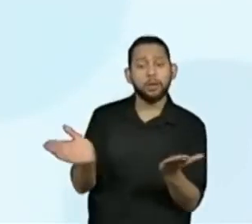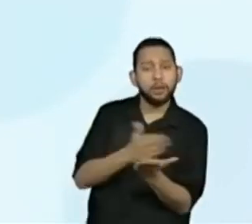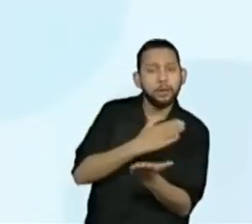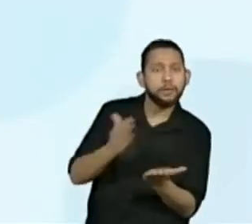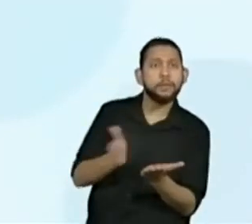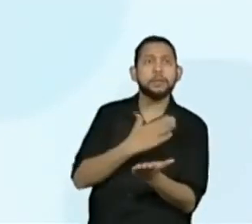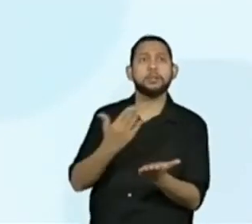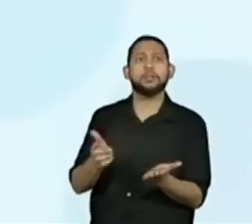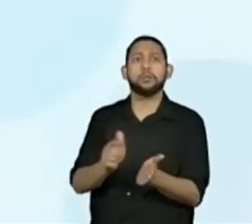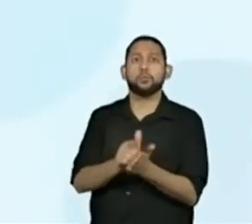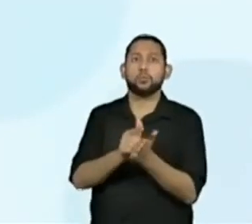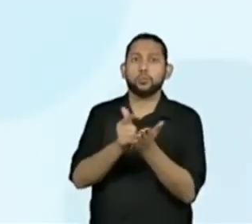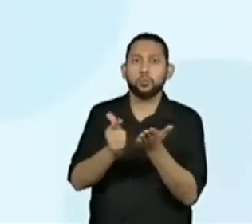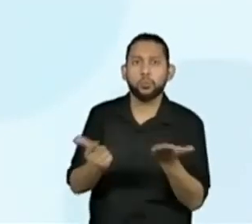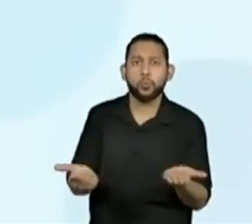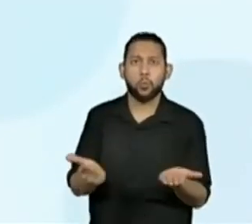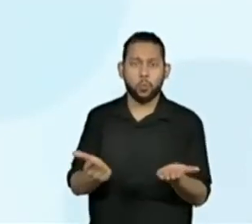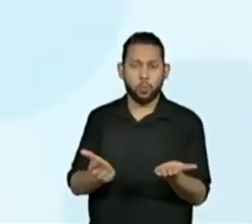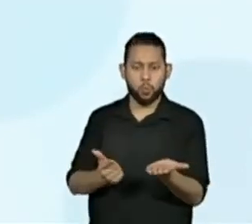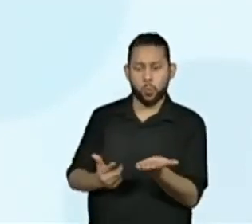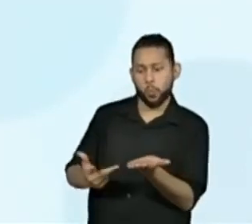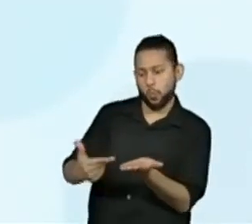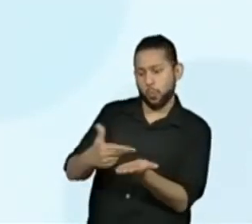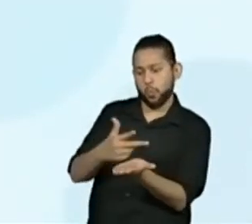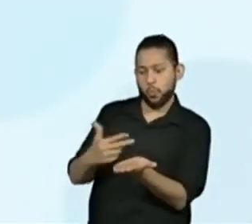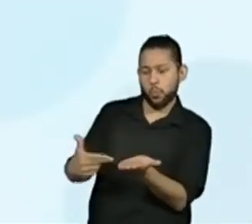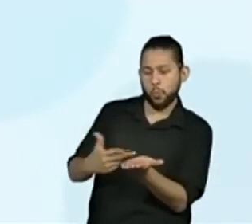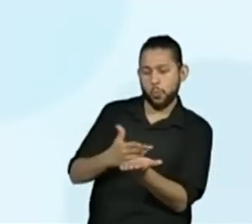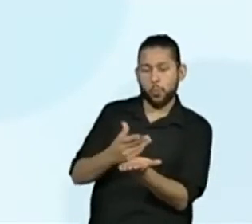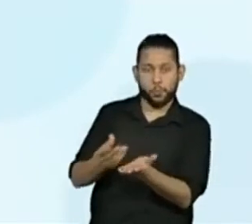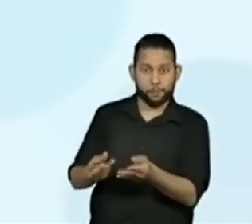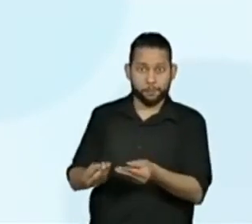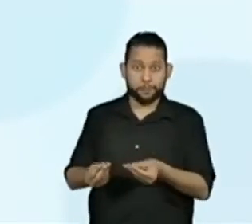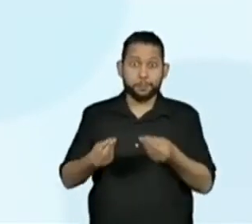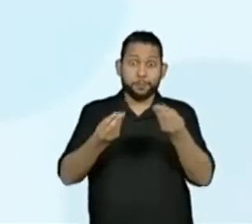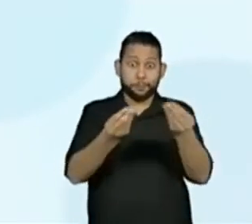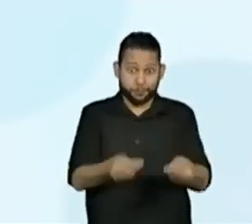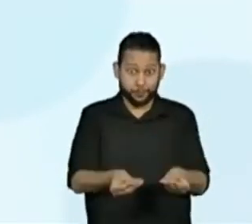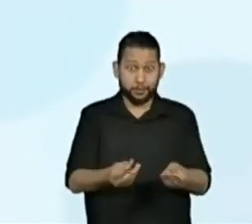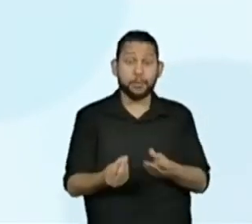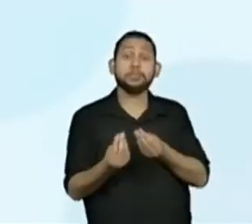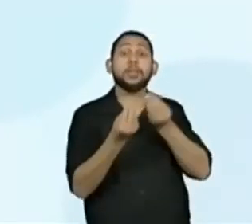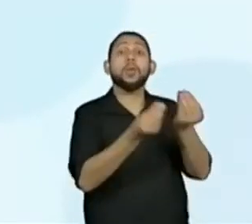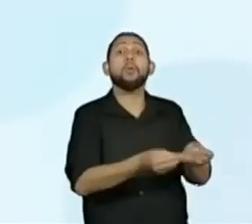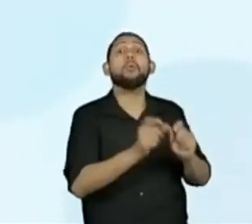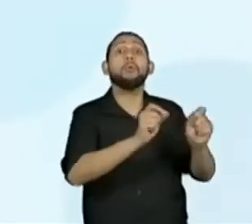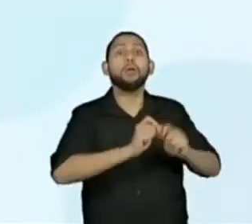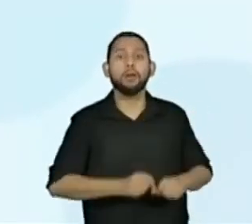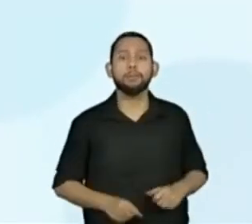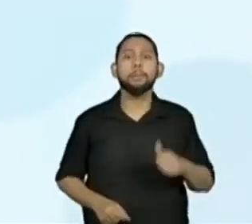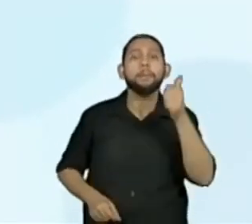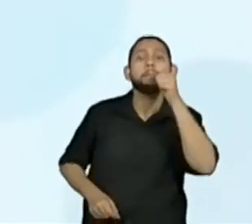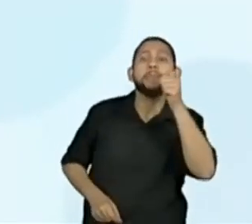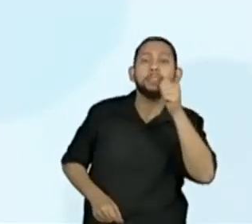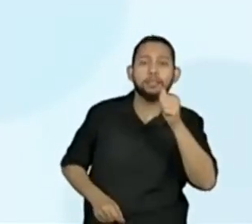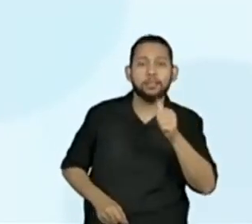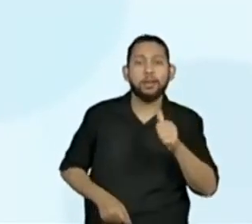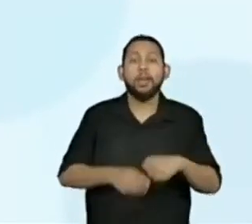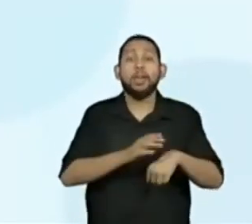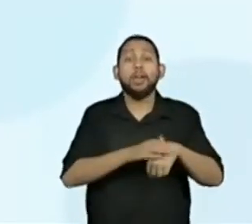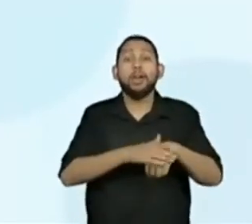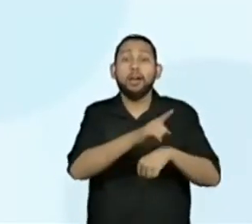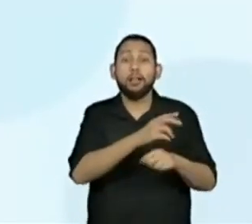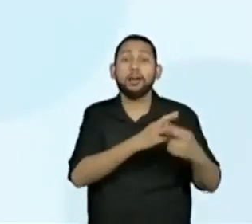revistas, folhetos e jornais. E deu para quem organizar? Para a Roberta, olha lá.